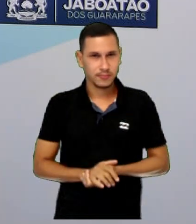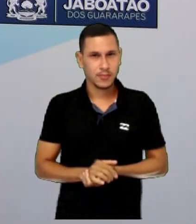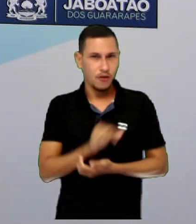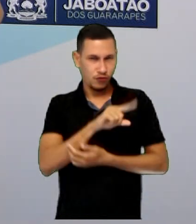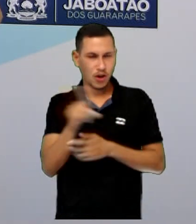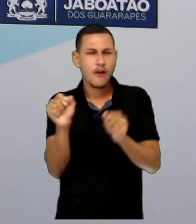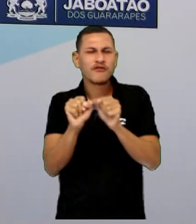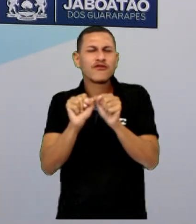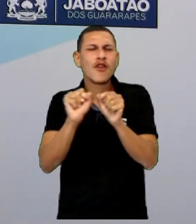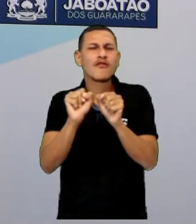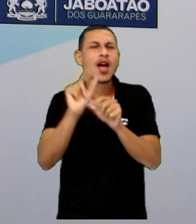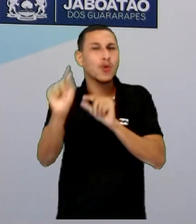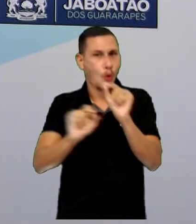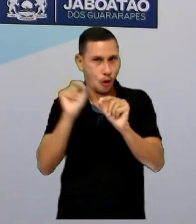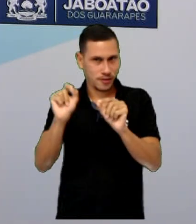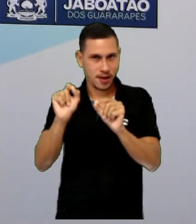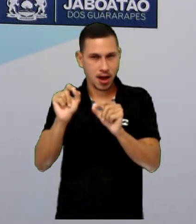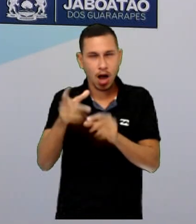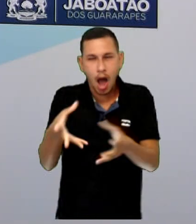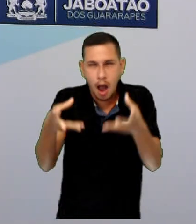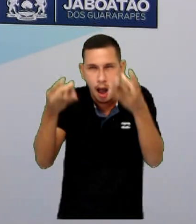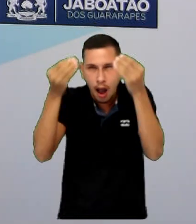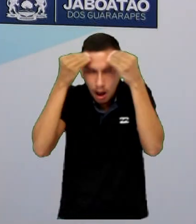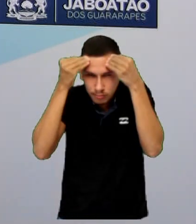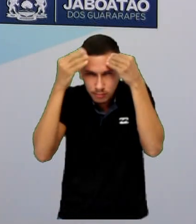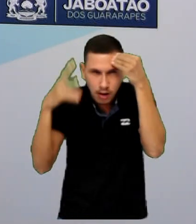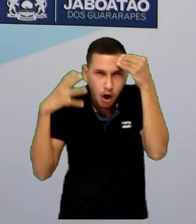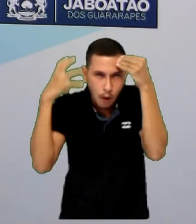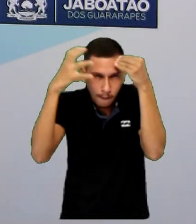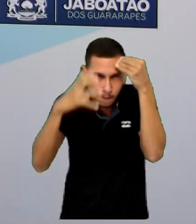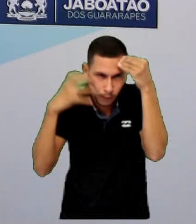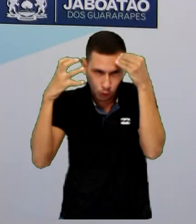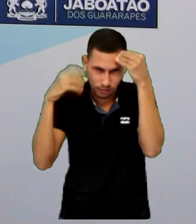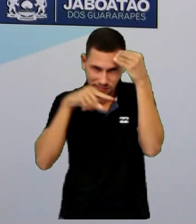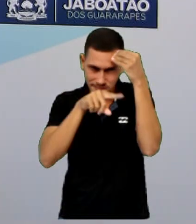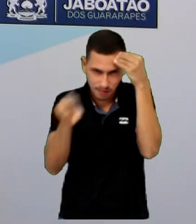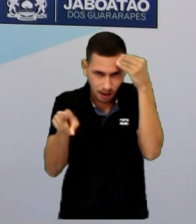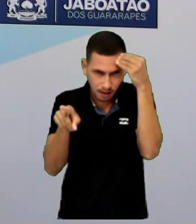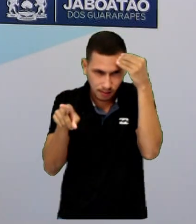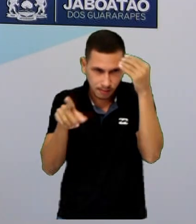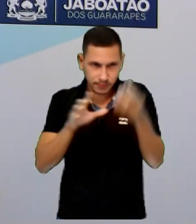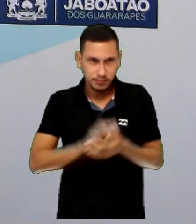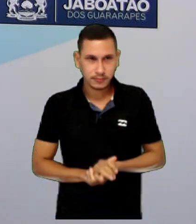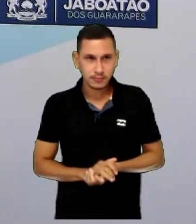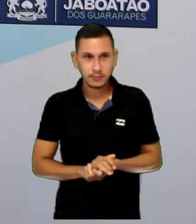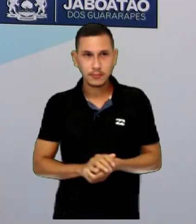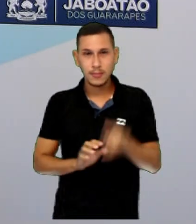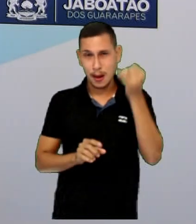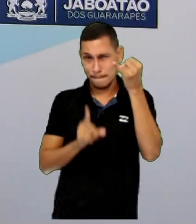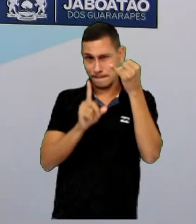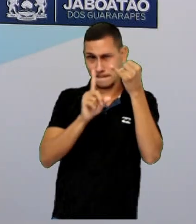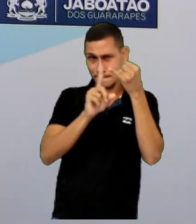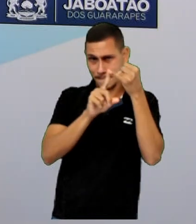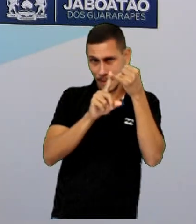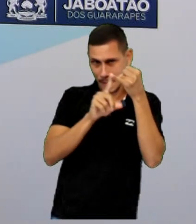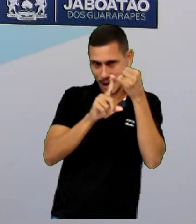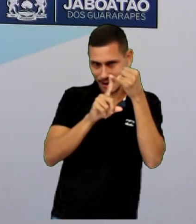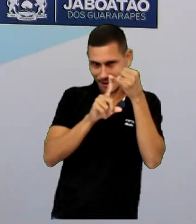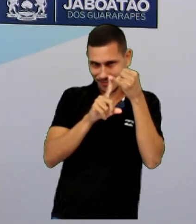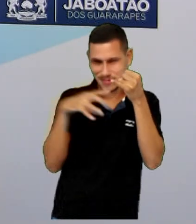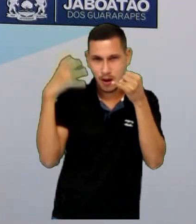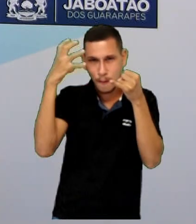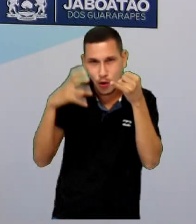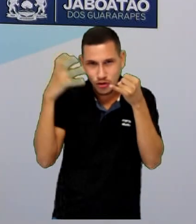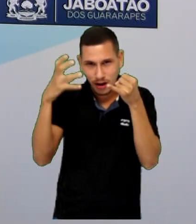o seguinte, se conseguiu decorar a música, vocês vão fazer, na primeira parte da música,